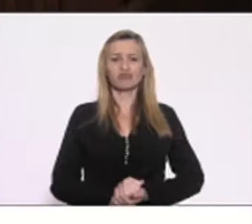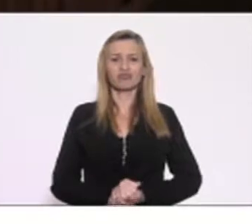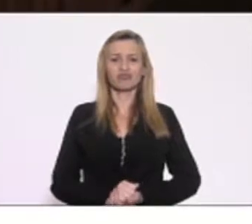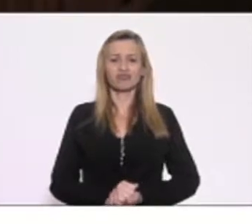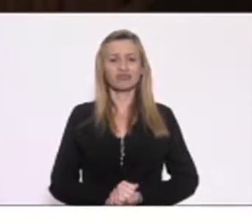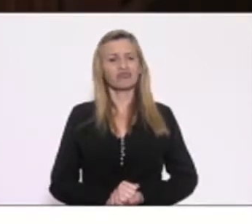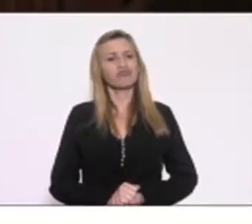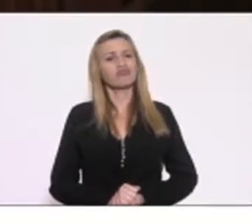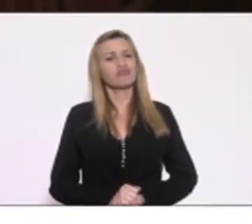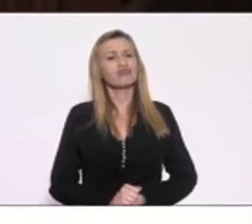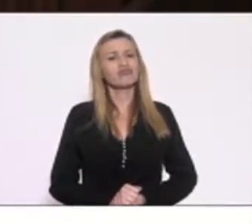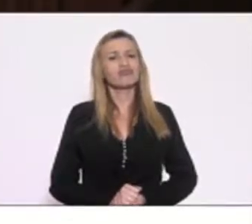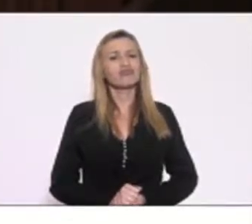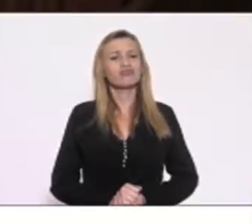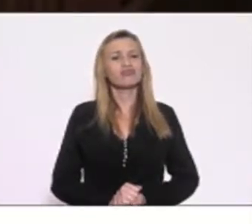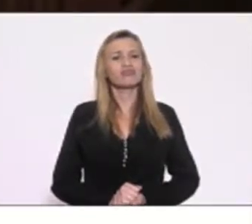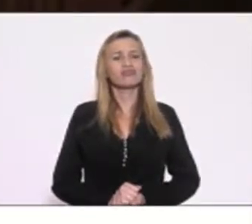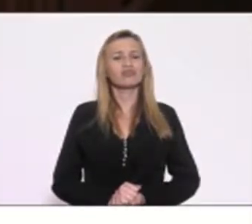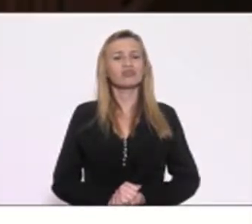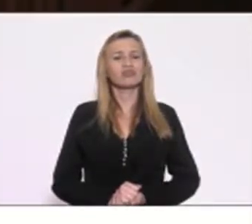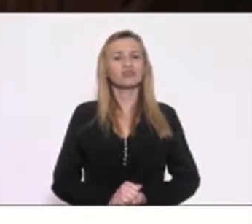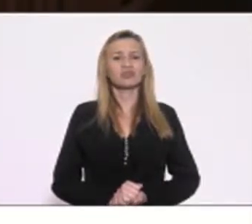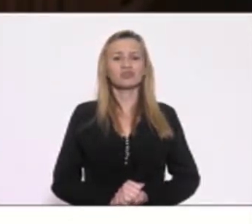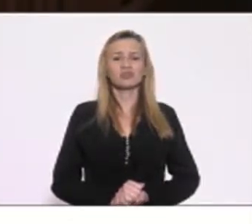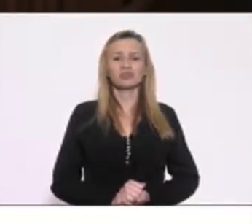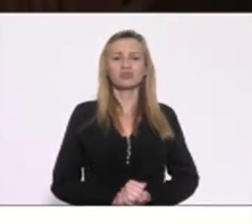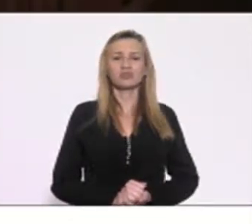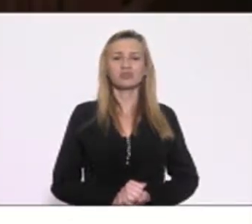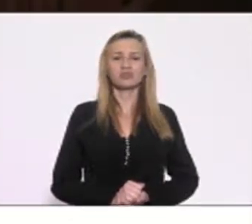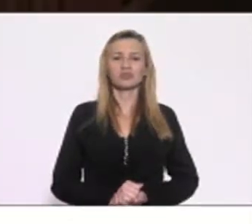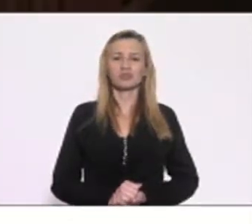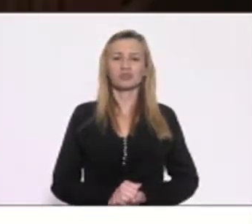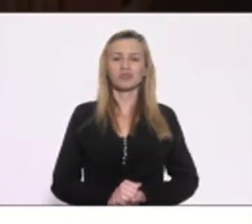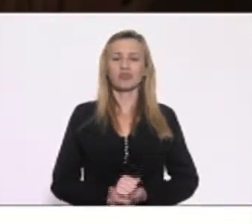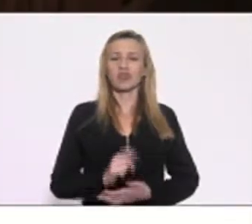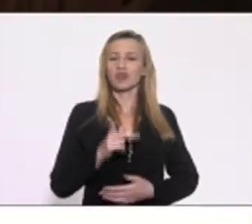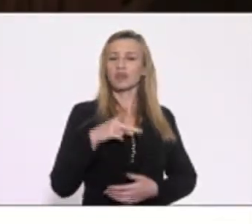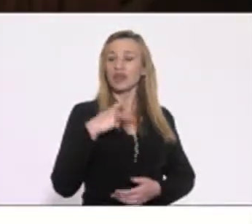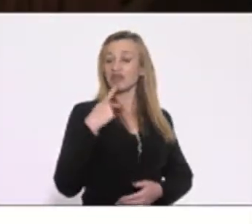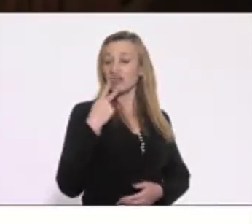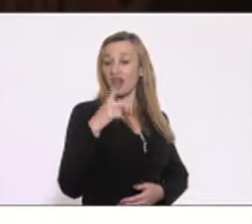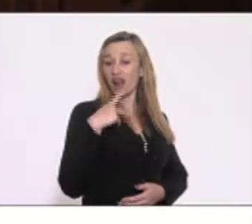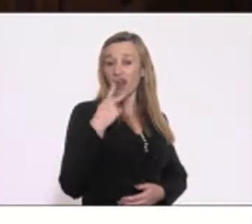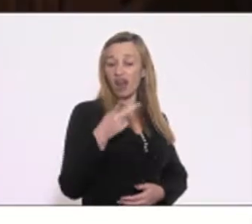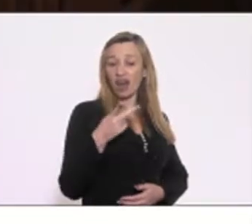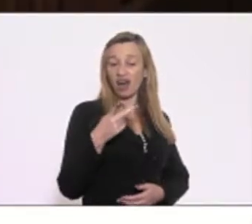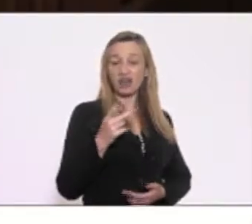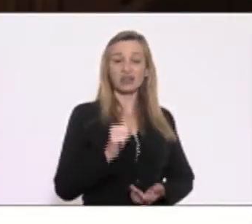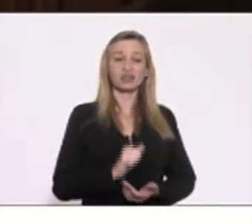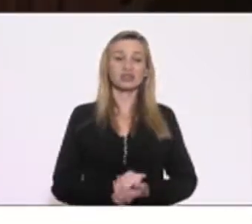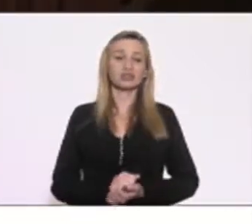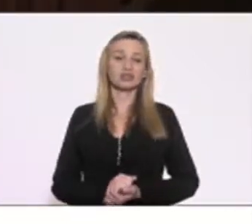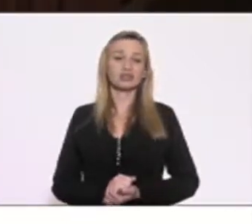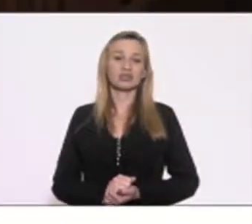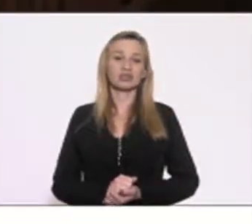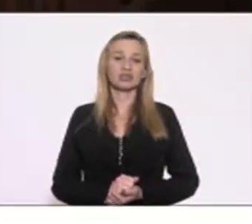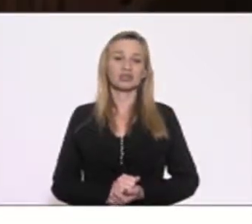vindo para me posicionar sobre as alegorias